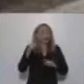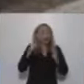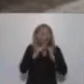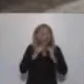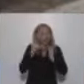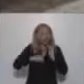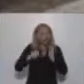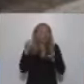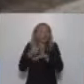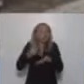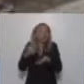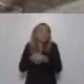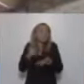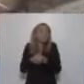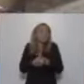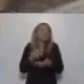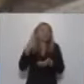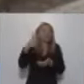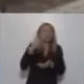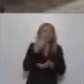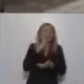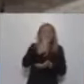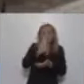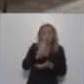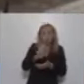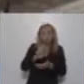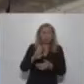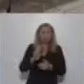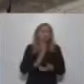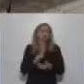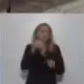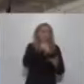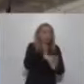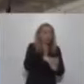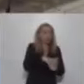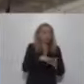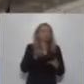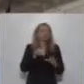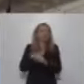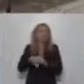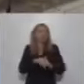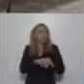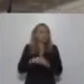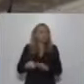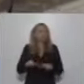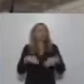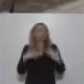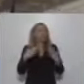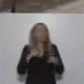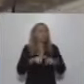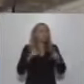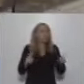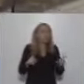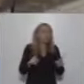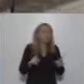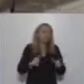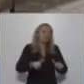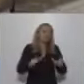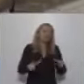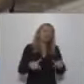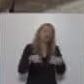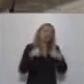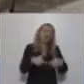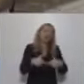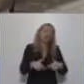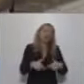governador das promessas de campanha. E o RAS, como o Pavel fala, e outros deputados também são policiais militares que atuam nessa área de